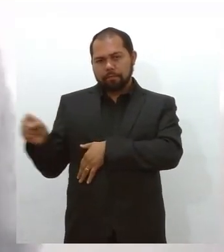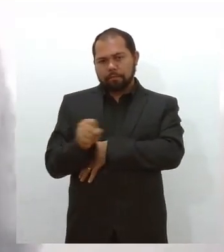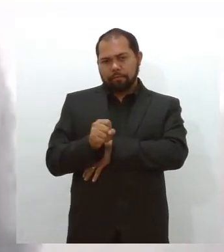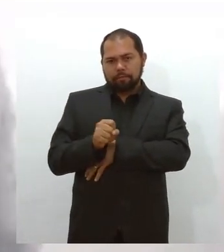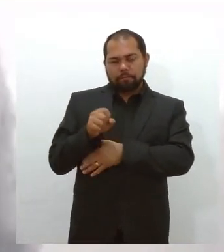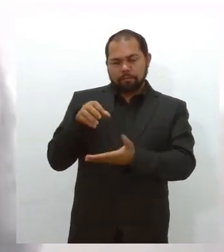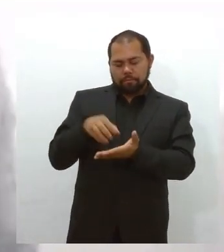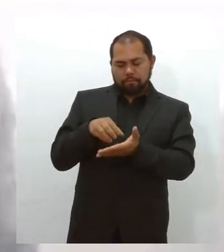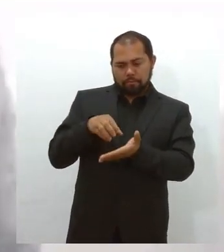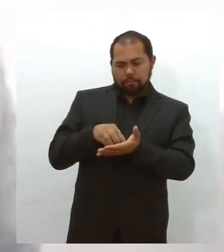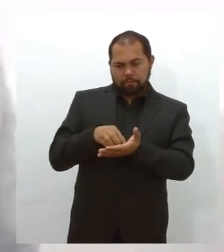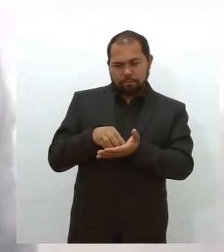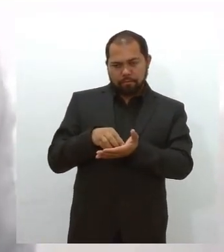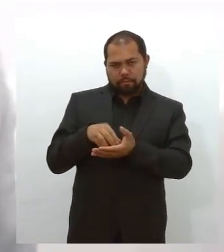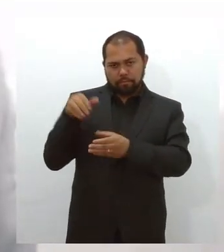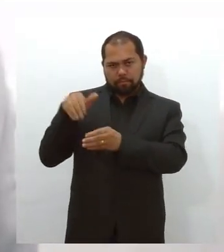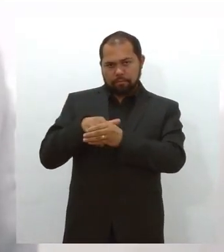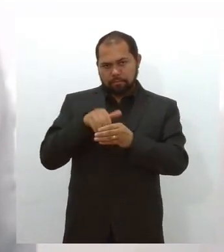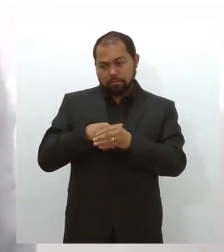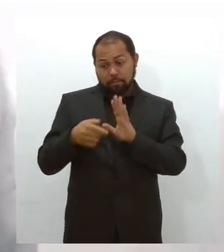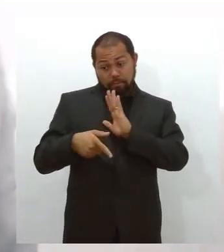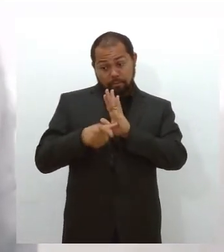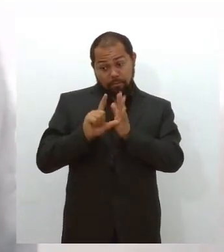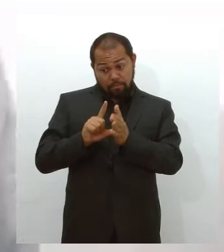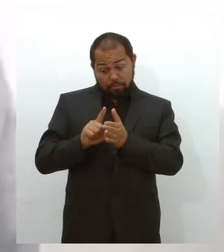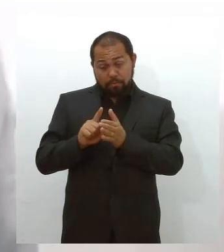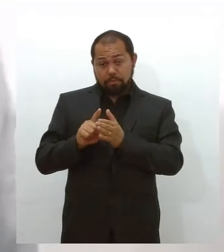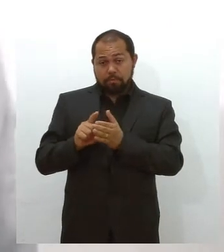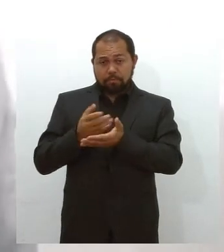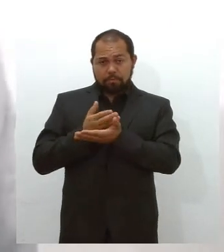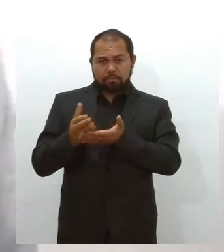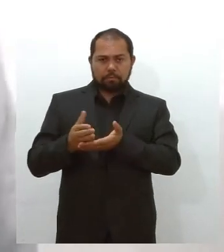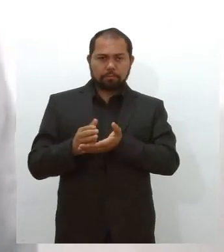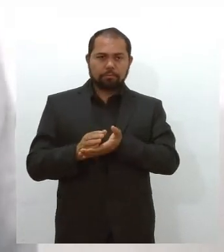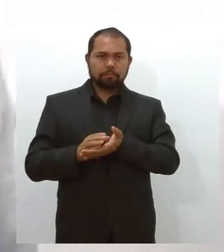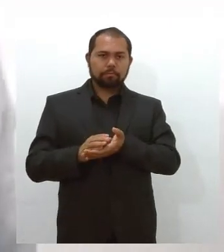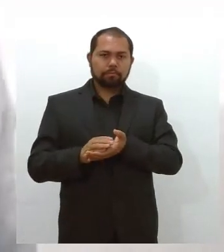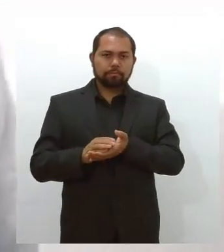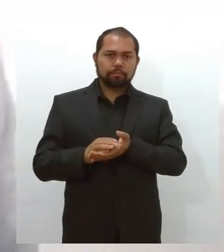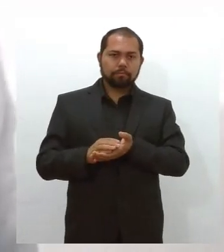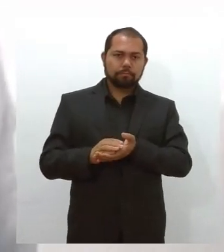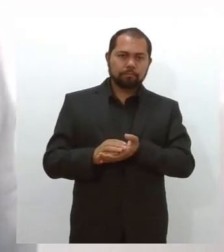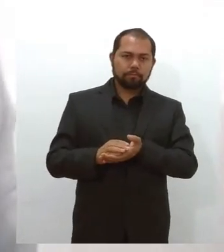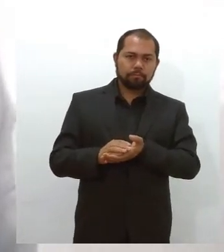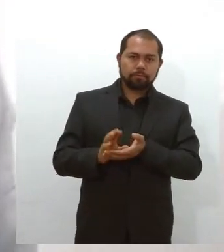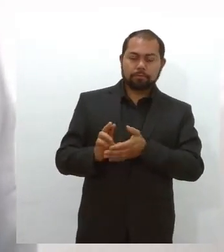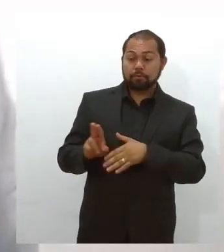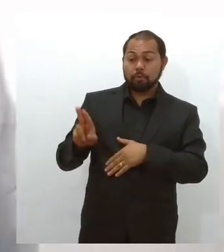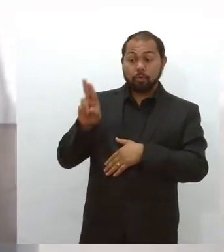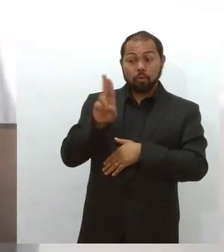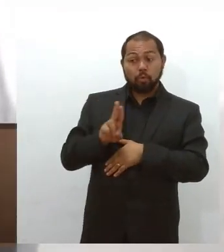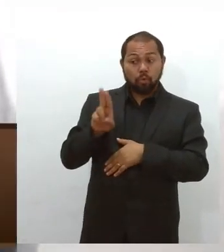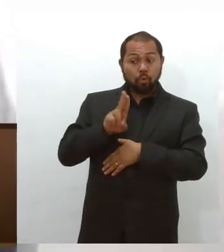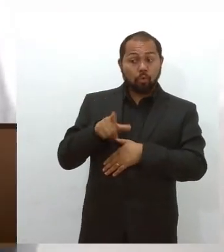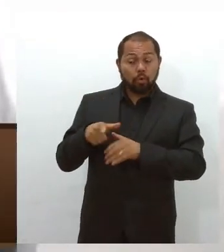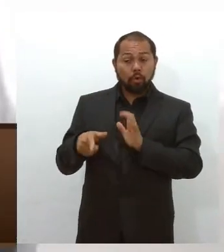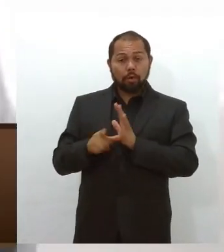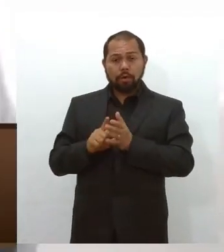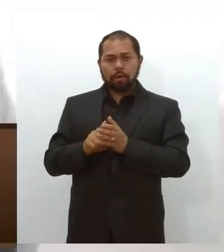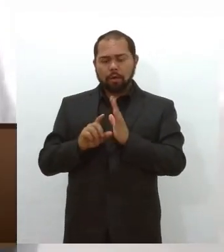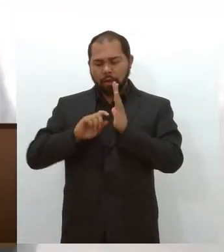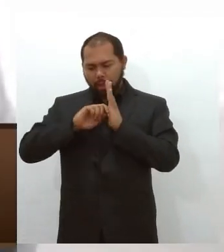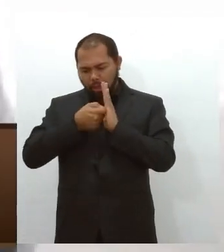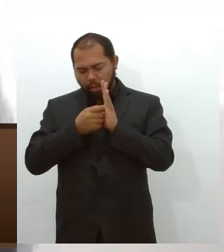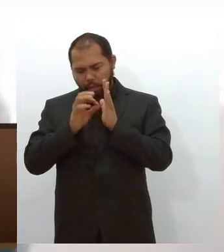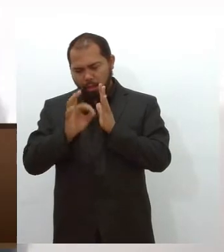início da votação, ou seja, são urnas que seriam utilizadas na votação, lacradas com todos os candidatos